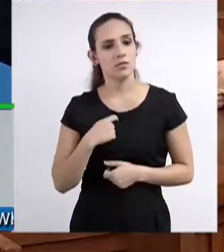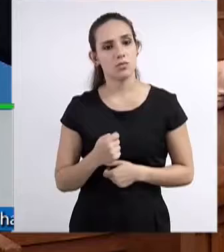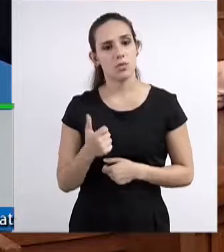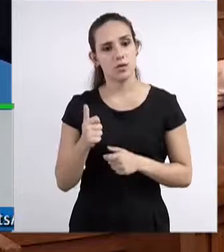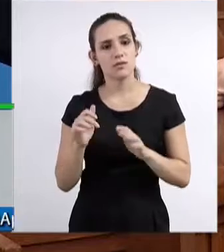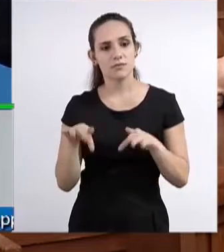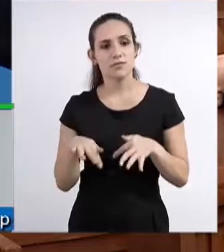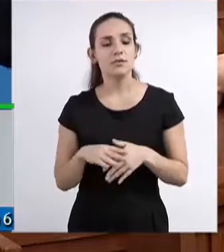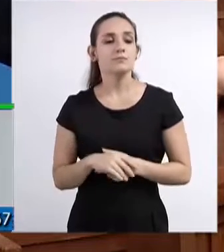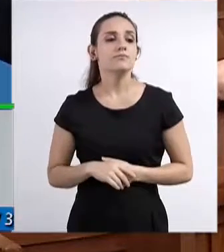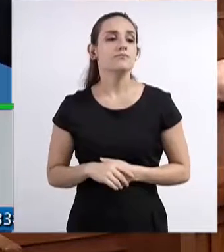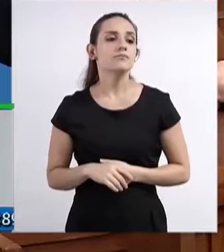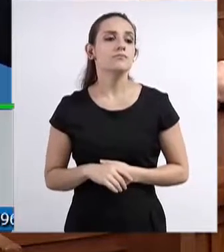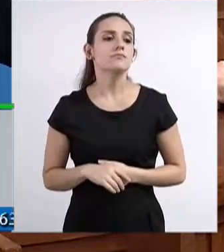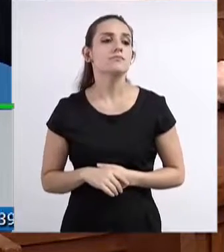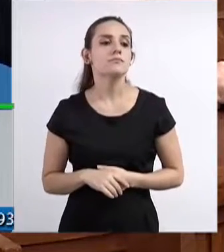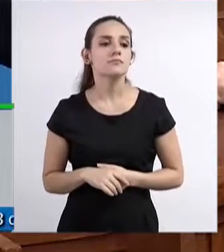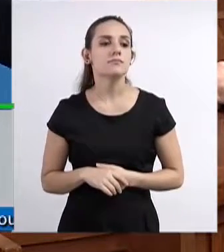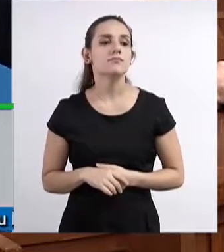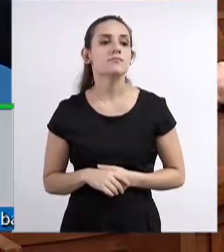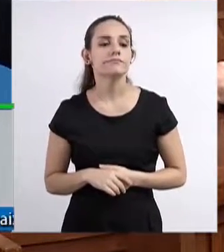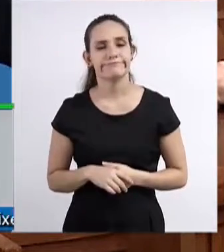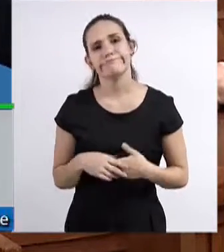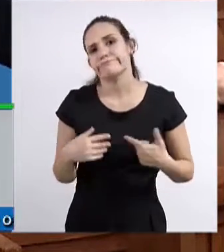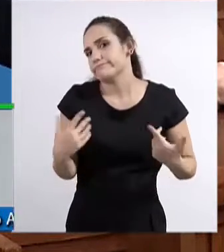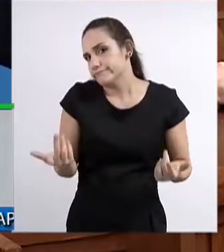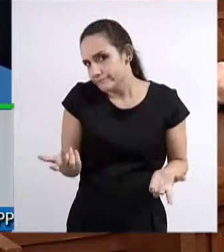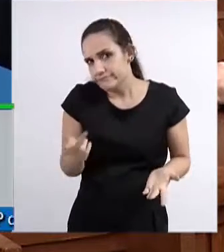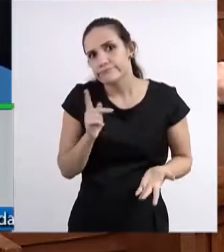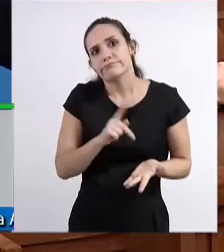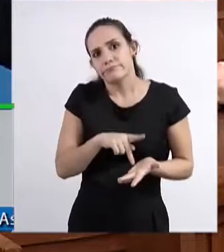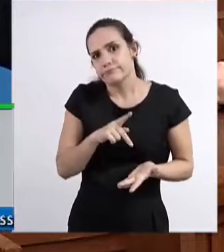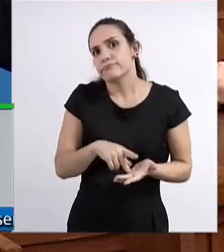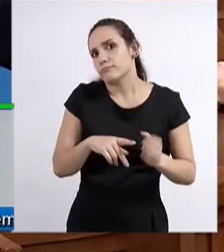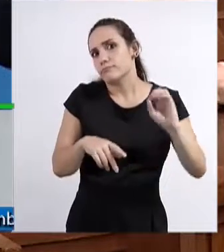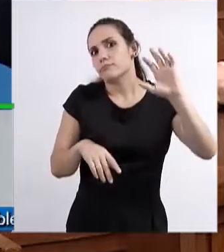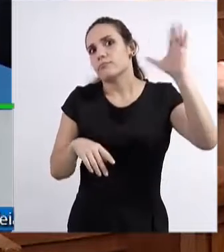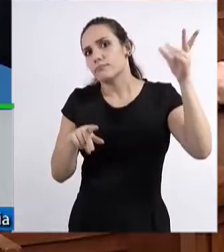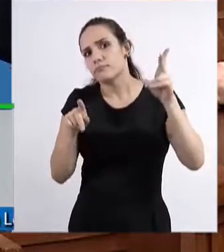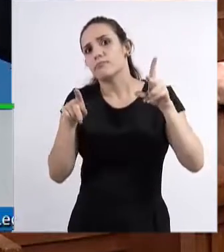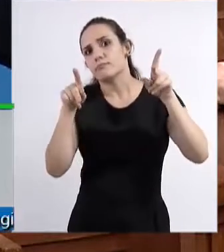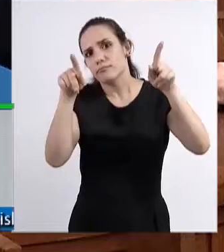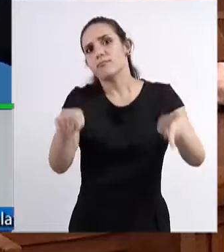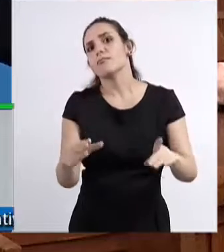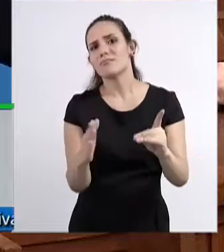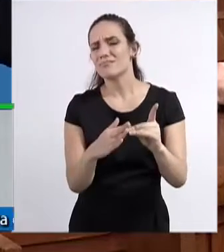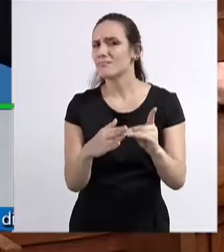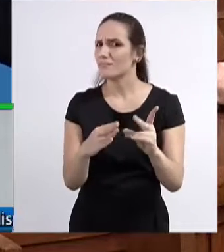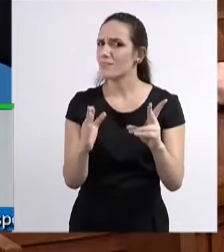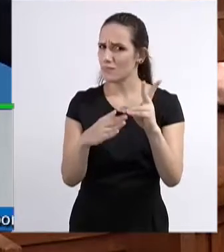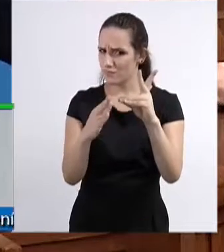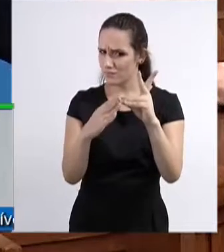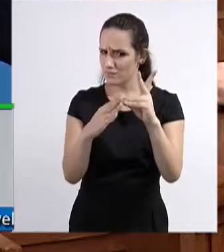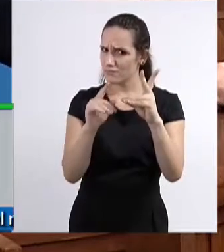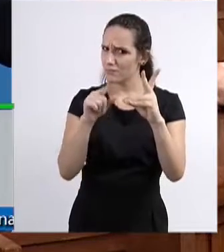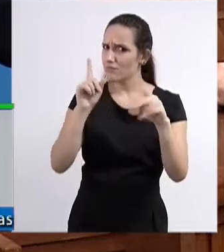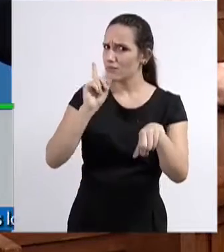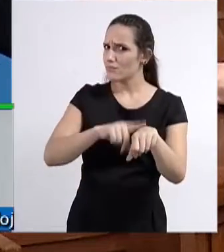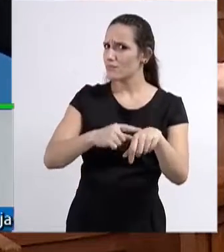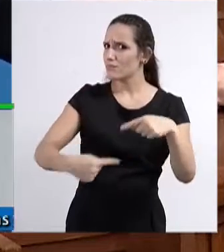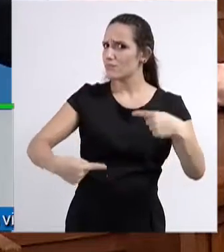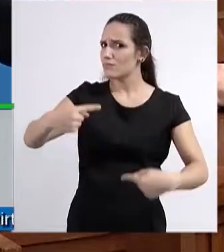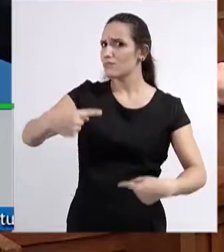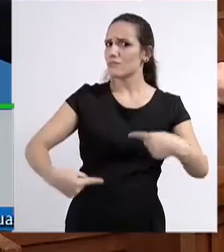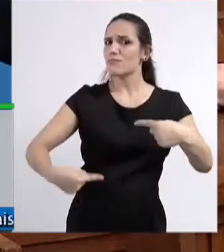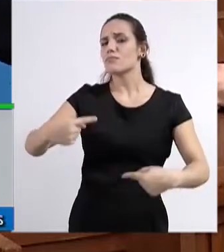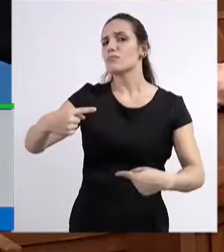a finalização, é a situação que vivem os indígenas. Eu acho que é chegado o momento de nós discutirmos, por exemplo,